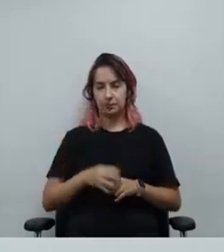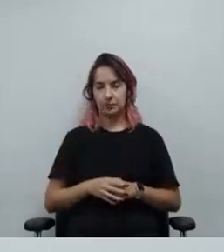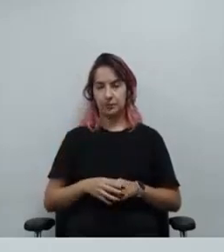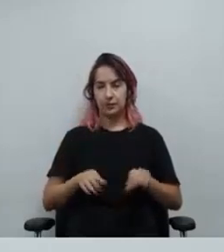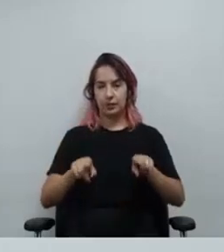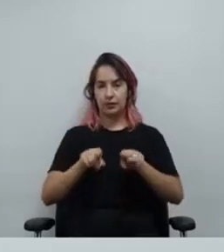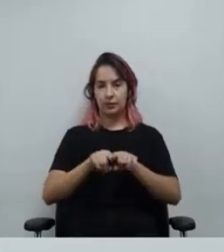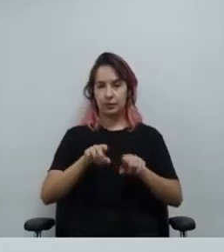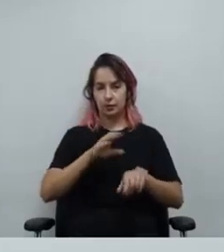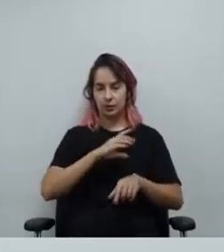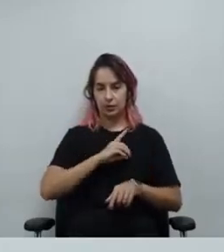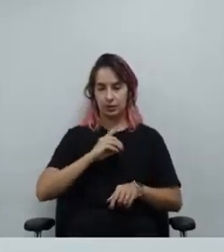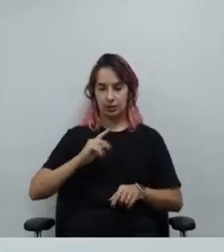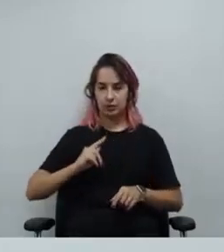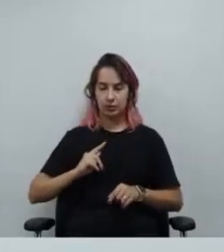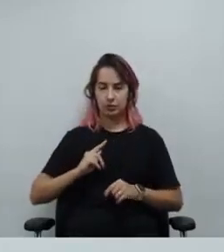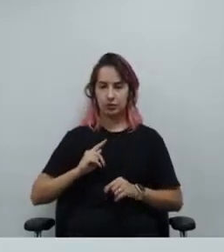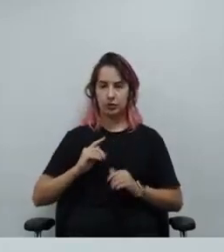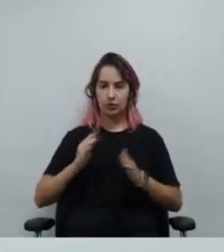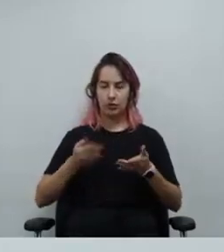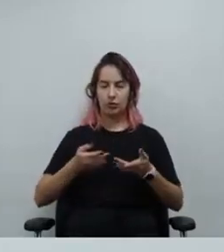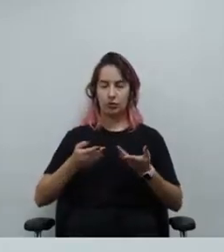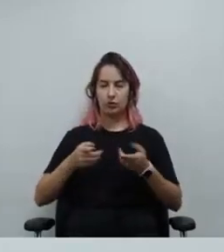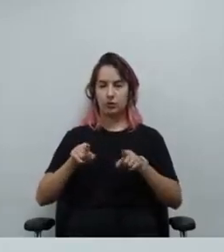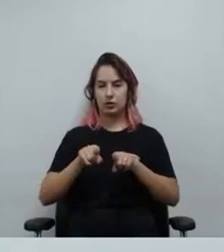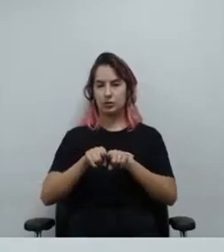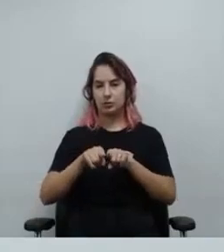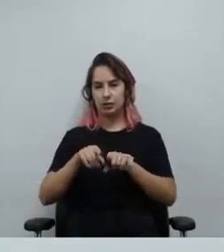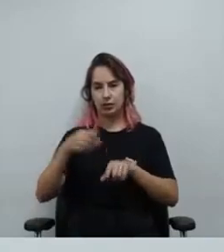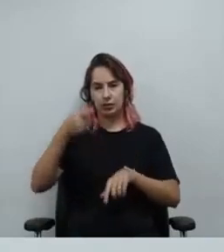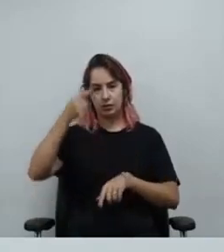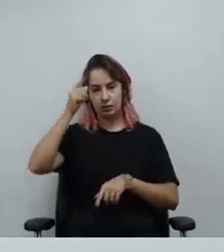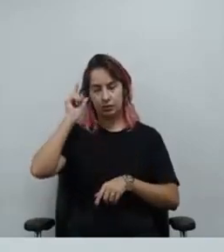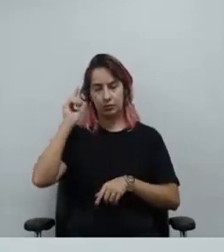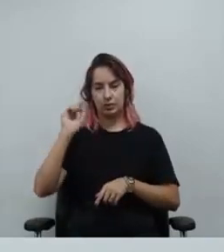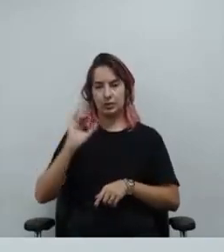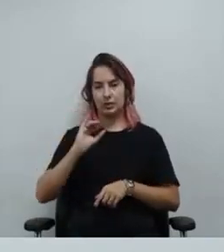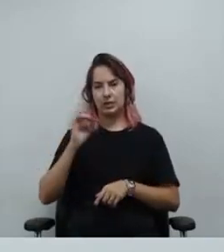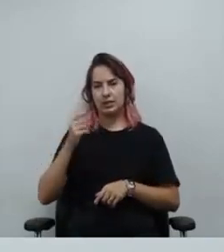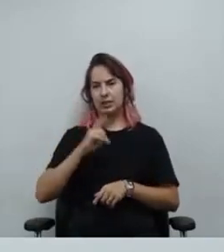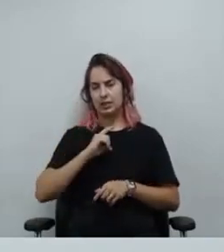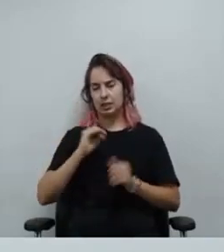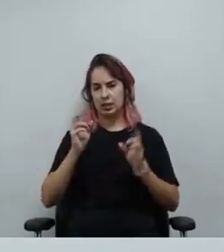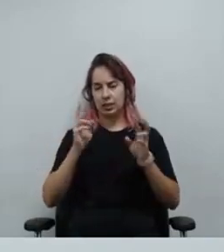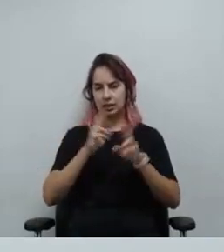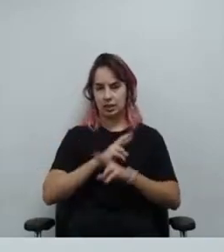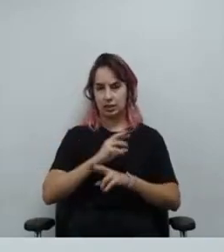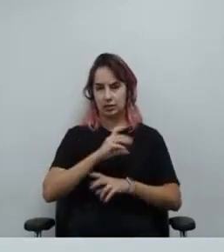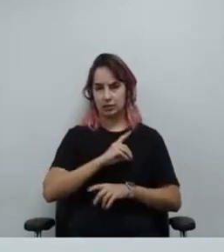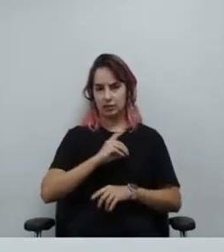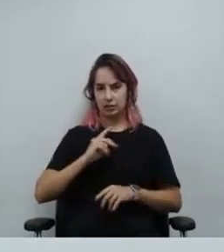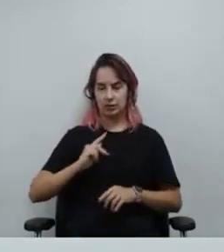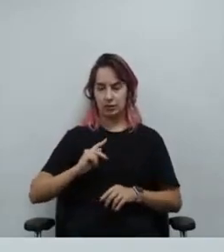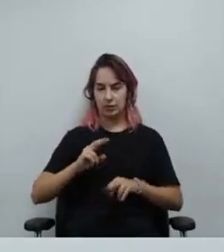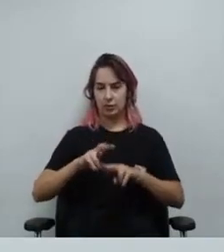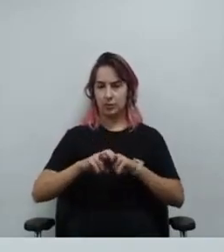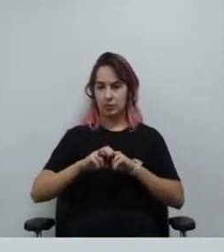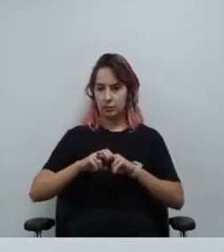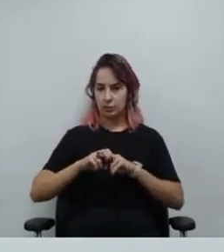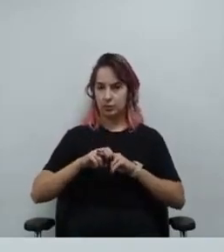relacionado à Defensoria Pública, tanto hoje quanto ontem, não se sabe se há alguma relação com a Defensoria Pública, então, portanto, é melhor esperarmos